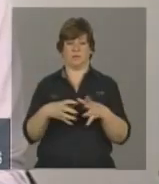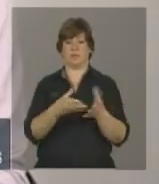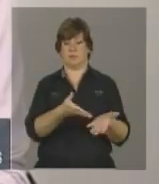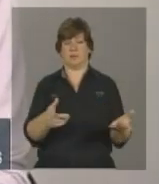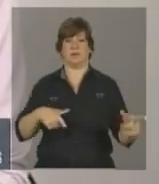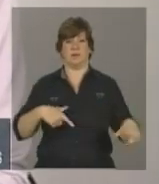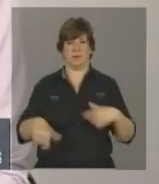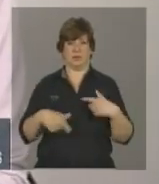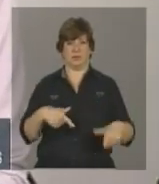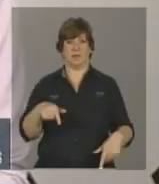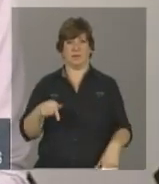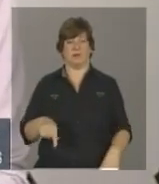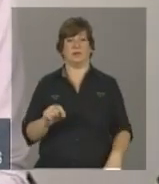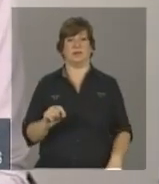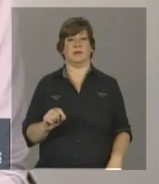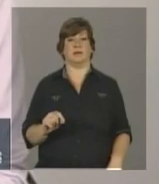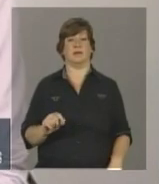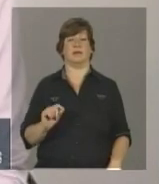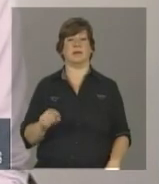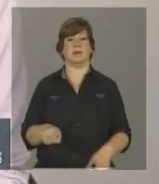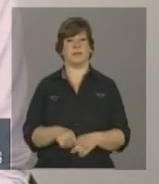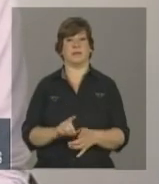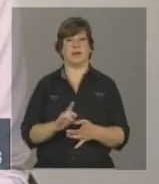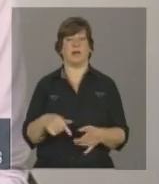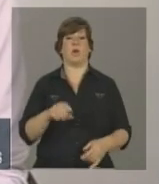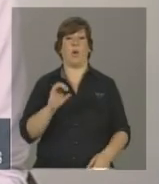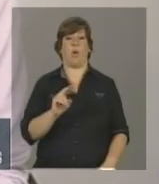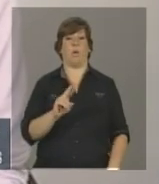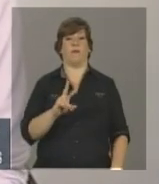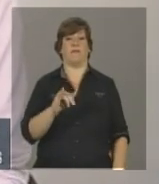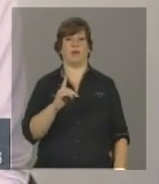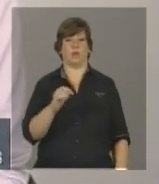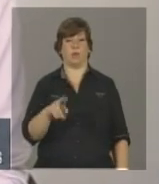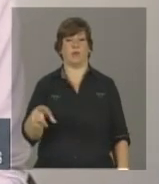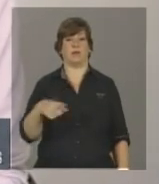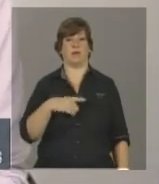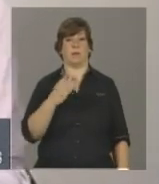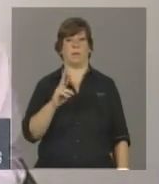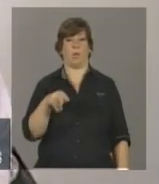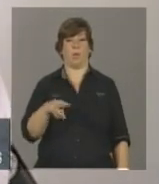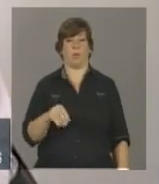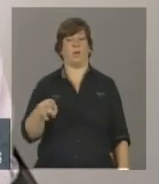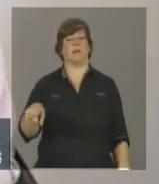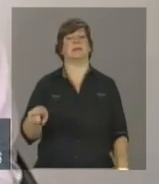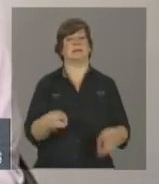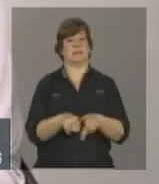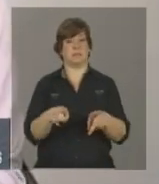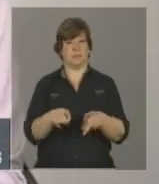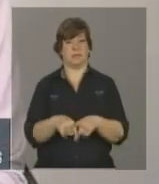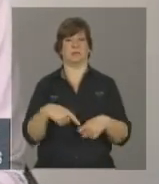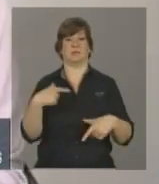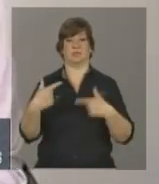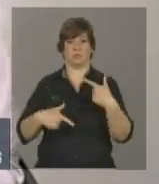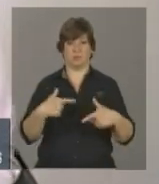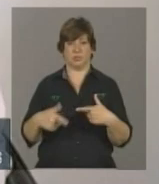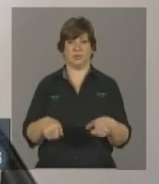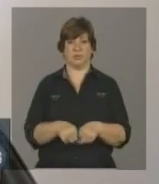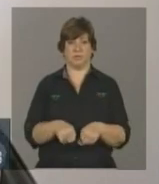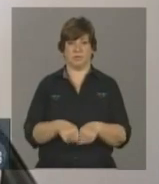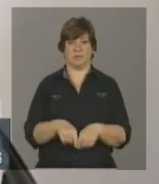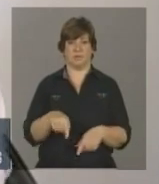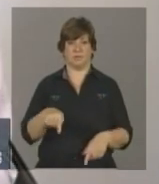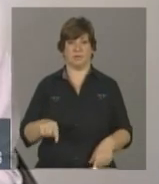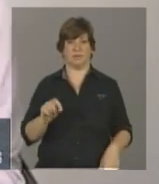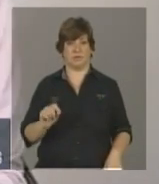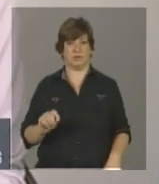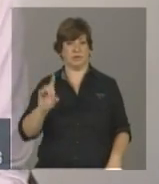me permitam particularmente também o Ouvidor-Geral de Direitos Humanos, que está aqui, o Bruno Renato, porque a Ouvidoria de Direitos Humanos é